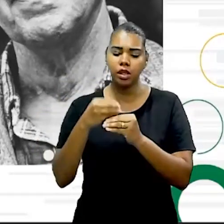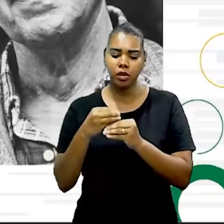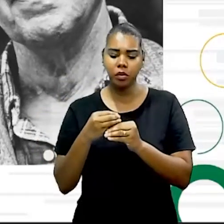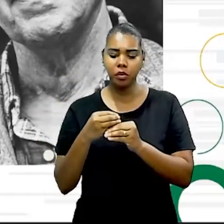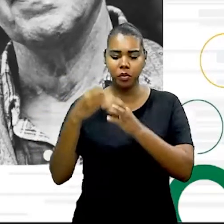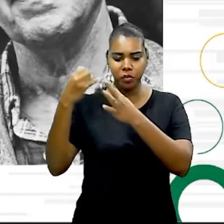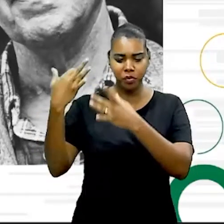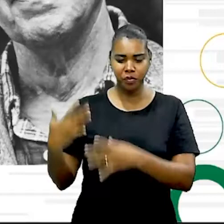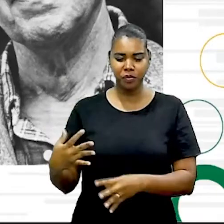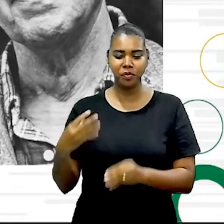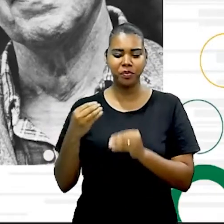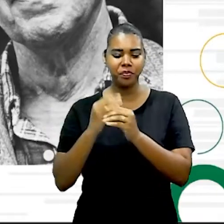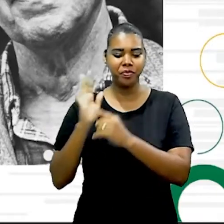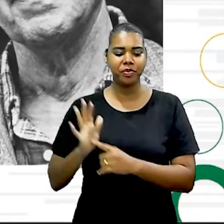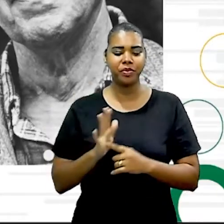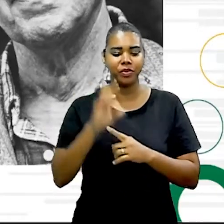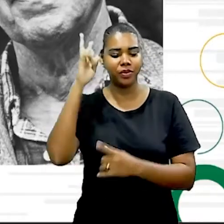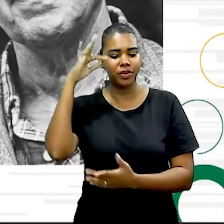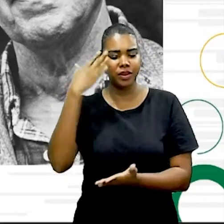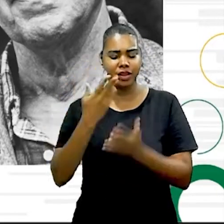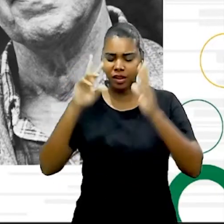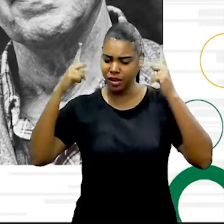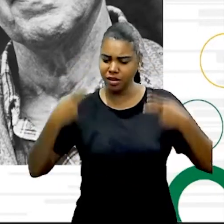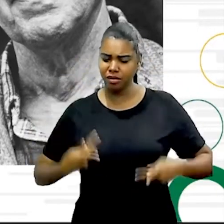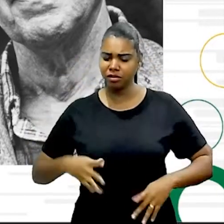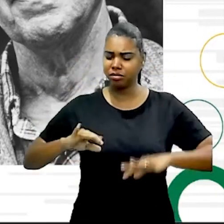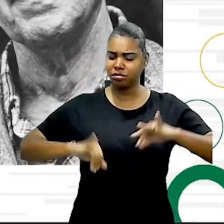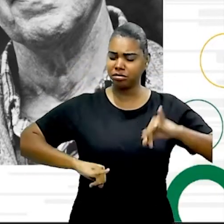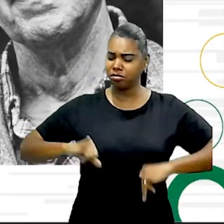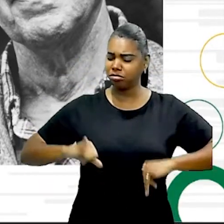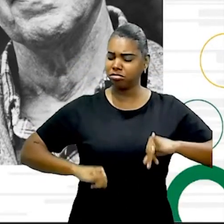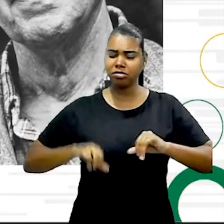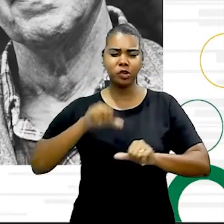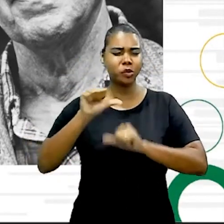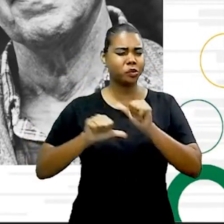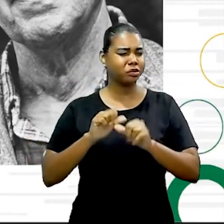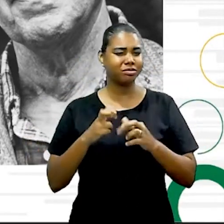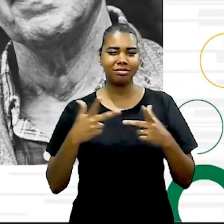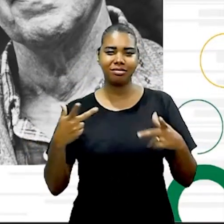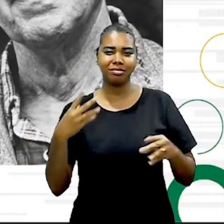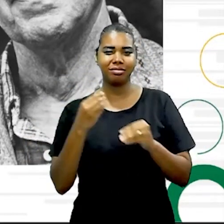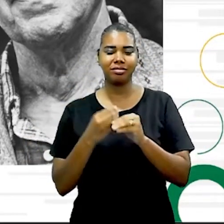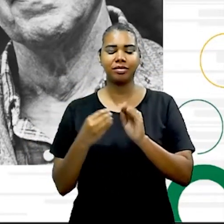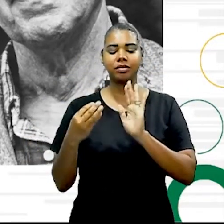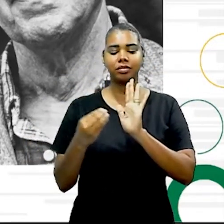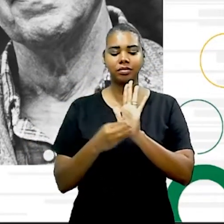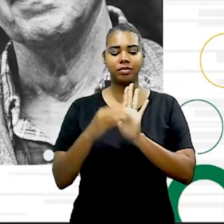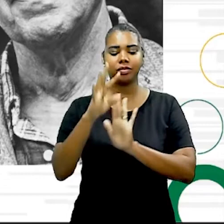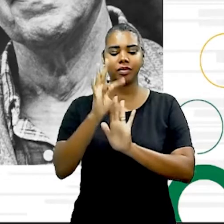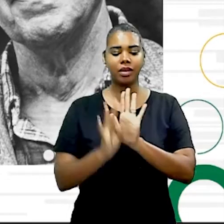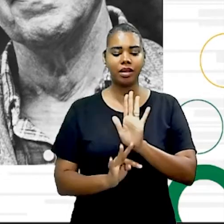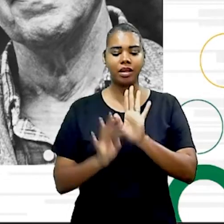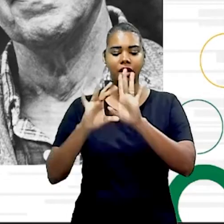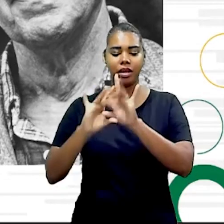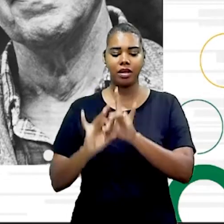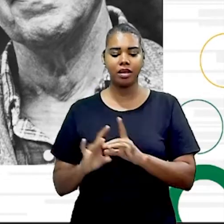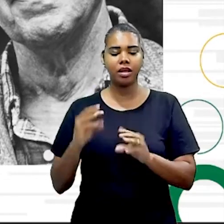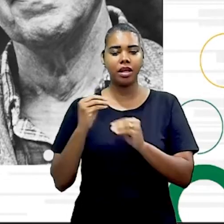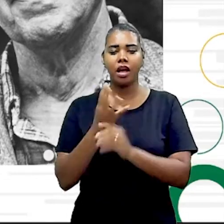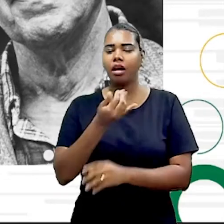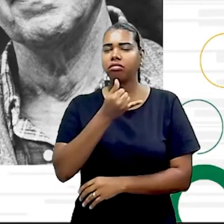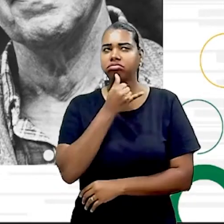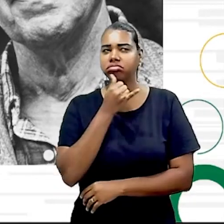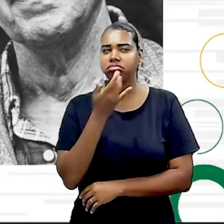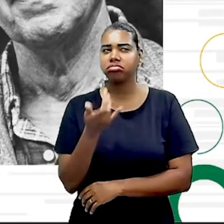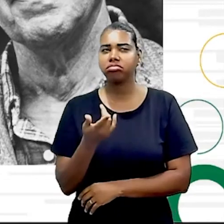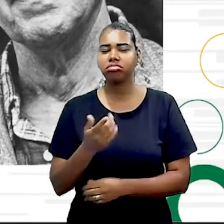narrativa das principais histórias da humanidade sofrendo apenas algumas alterações para se encaixar no contexto. Por exemplo, você